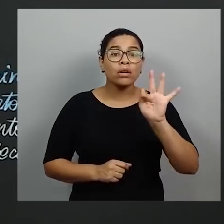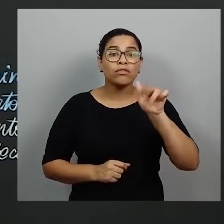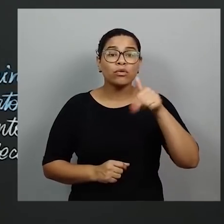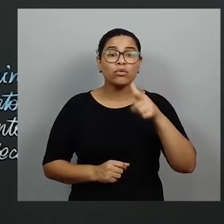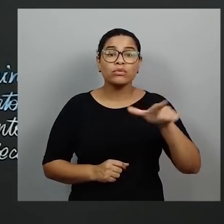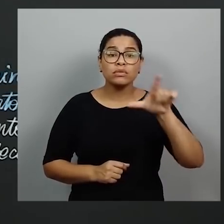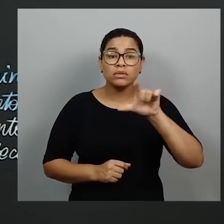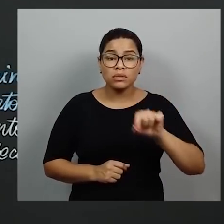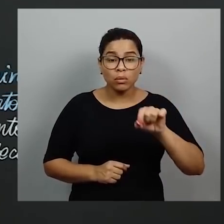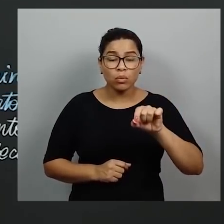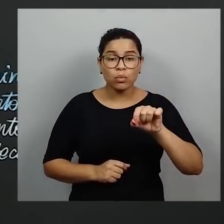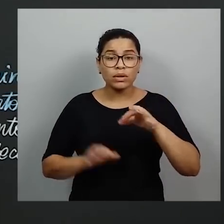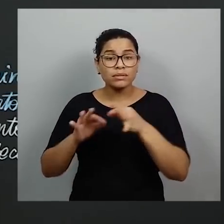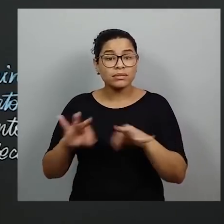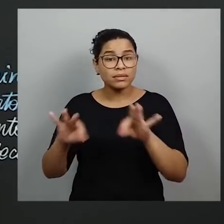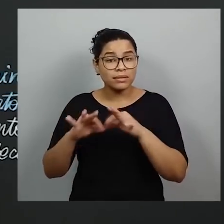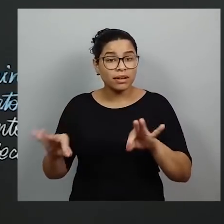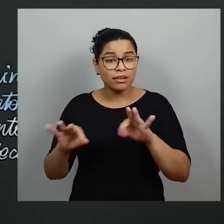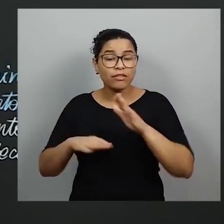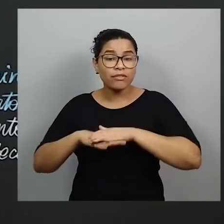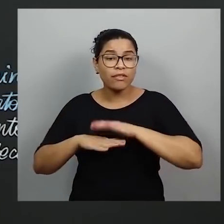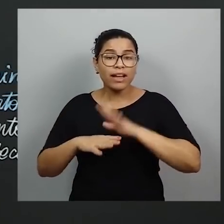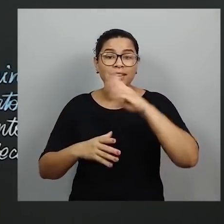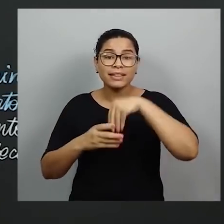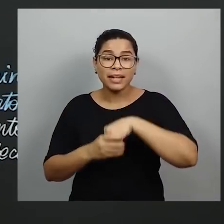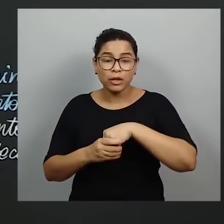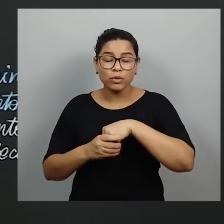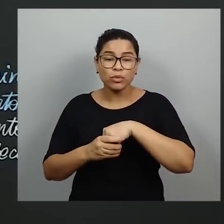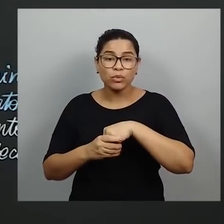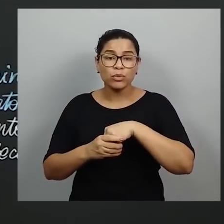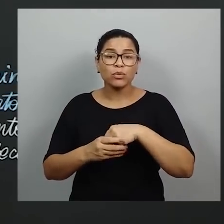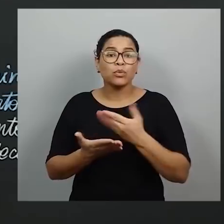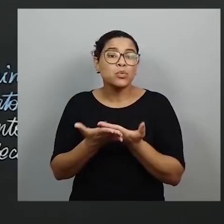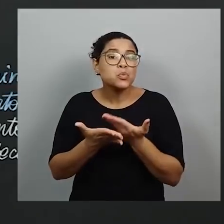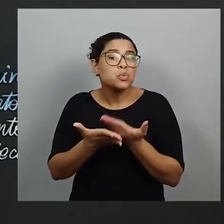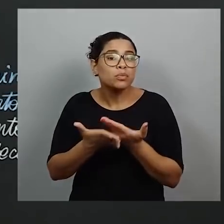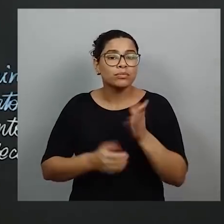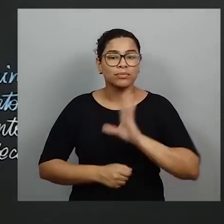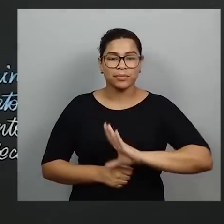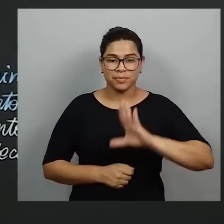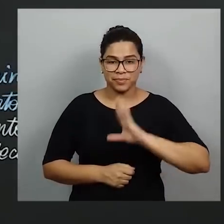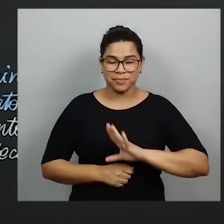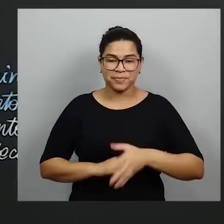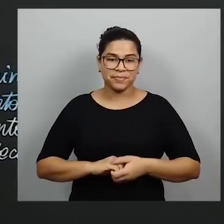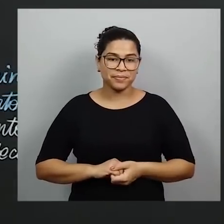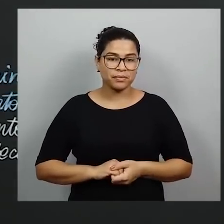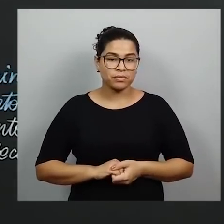função sintática que faz parte dos estudos que a gente realiza em português da sintaxe.